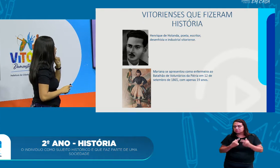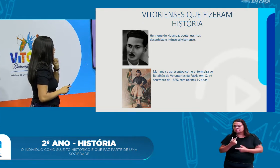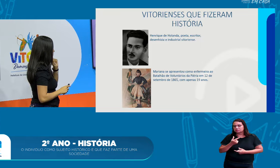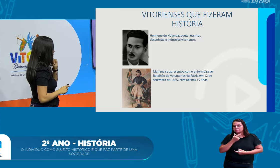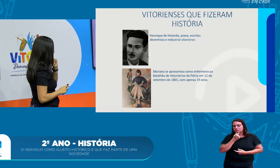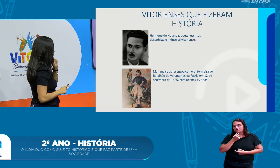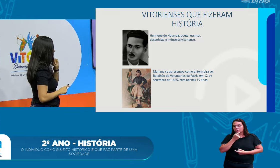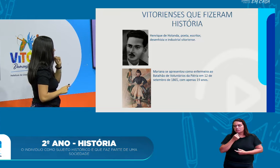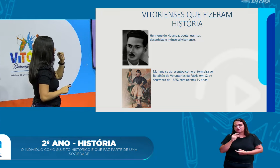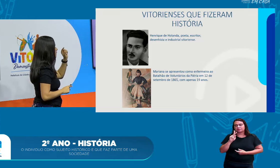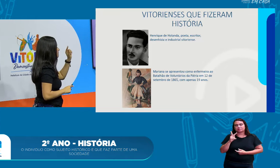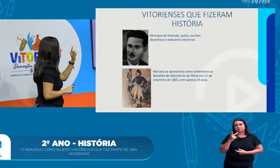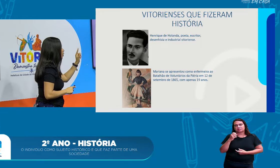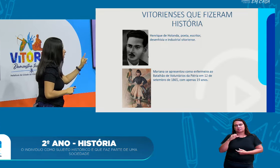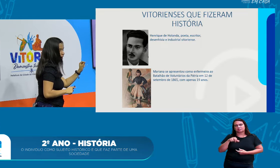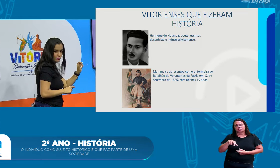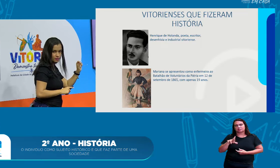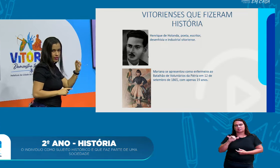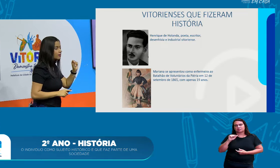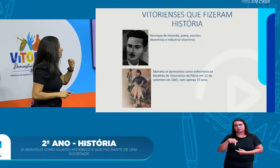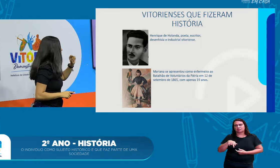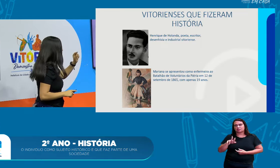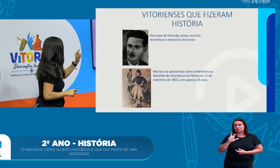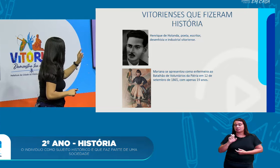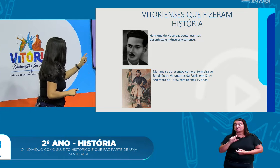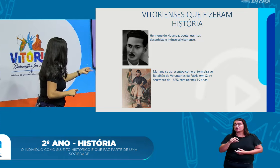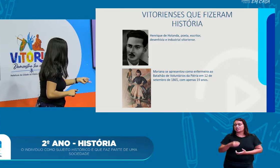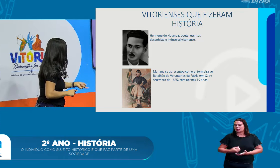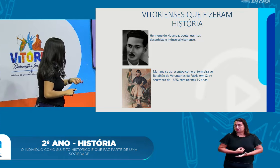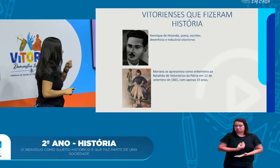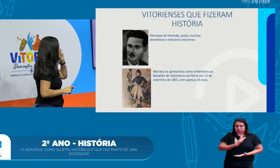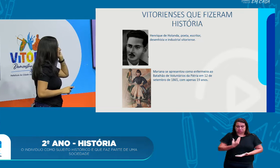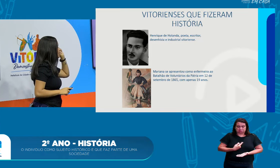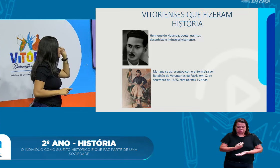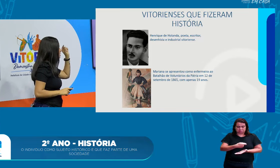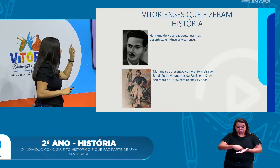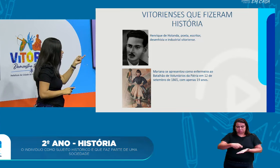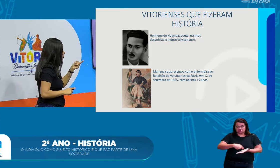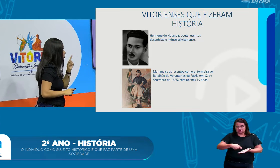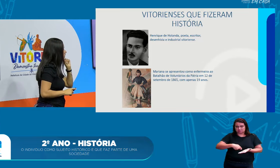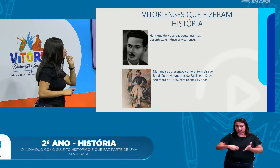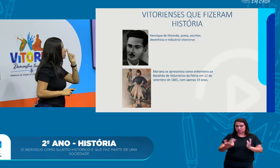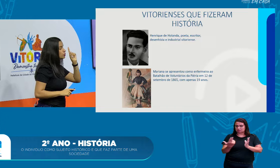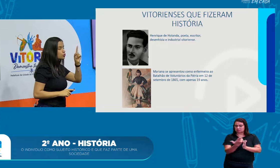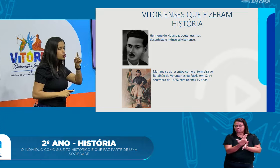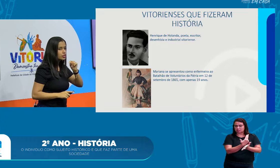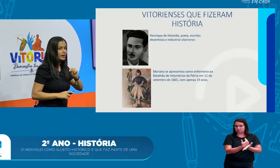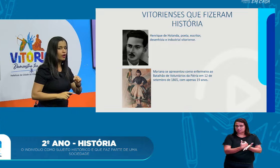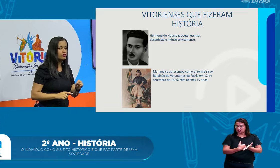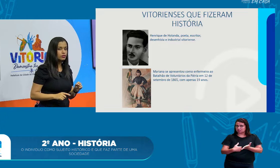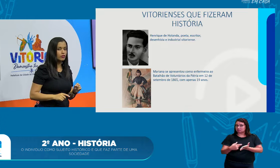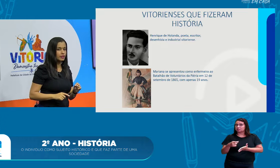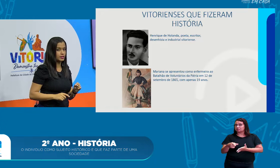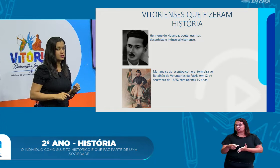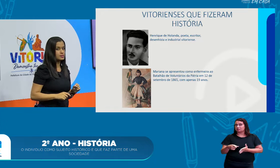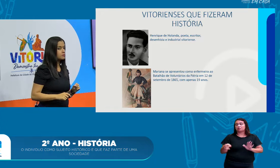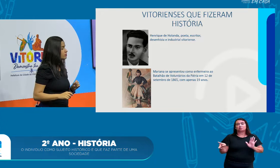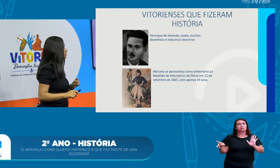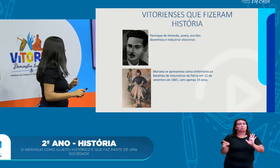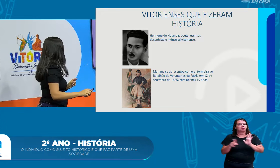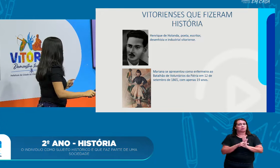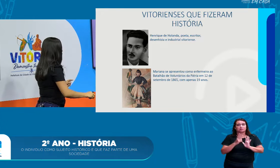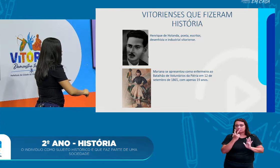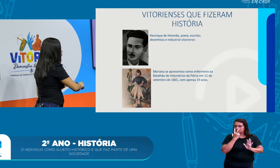Henrique de Holanda, tá? Poeta, escritor, desenhista e industrial